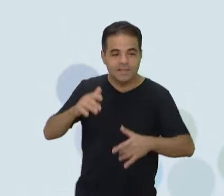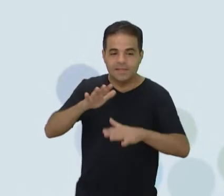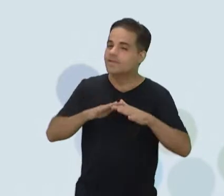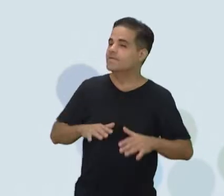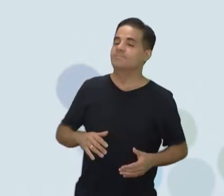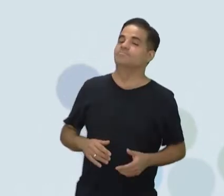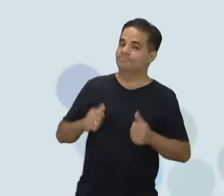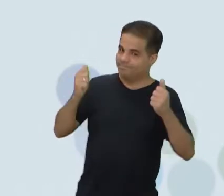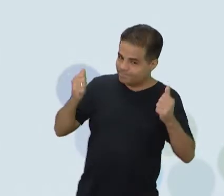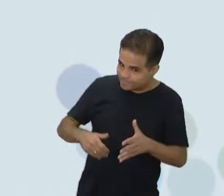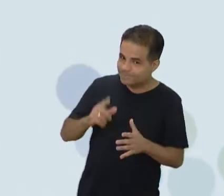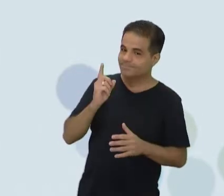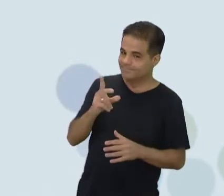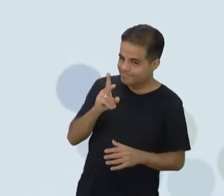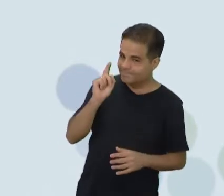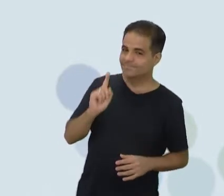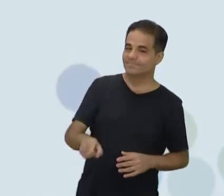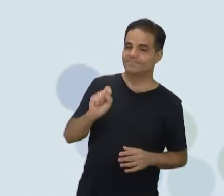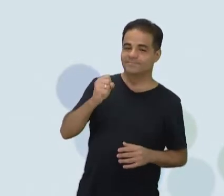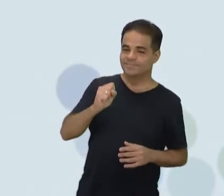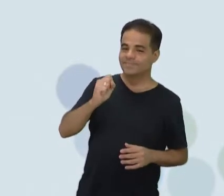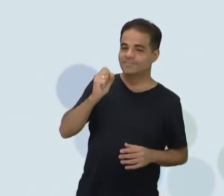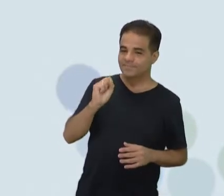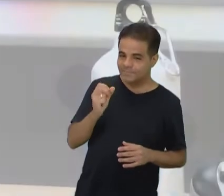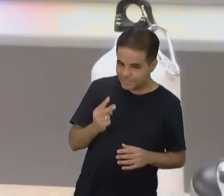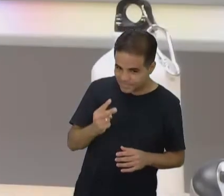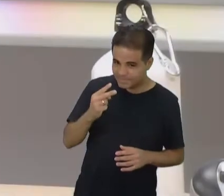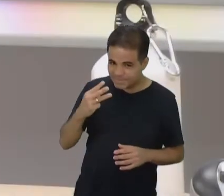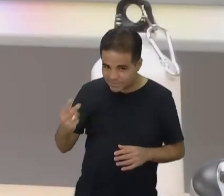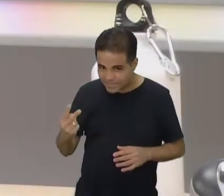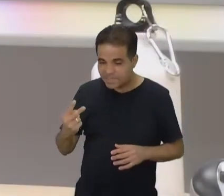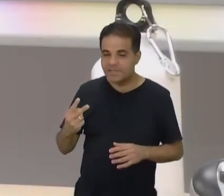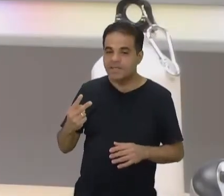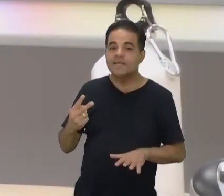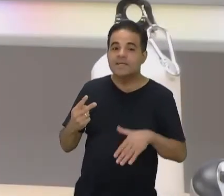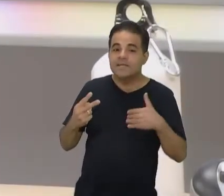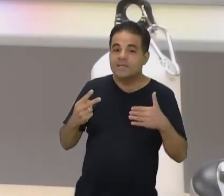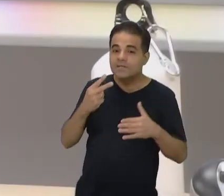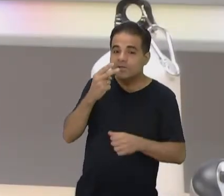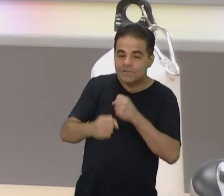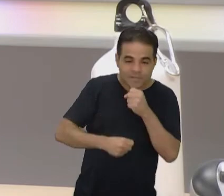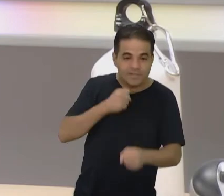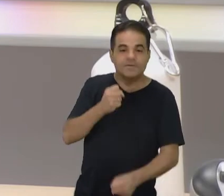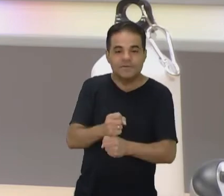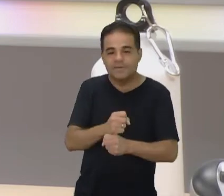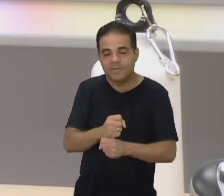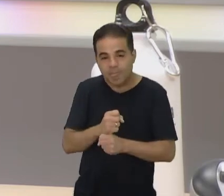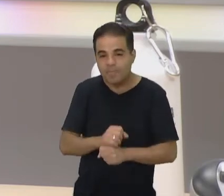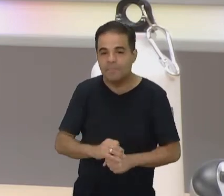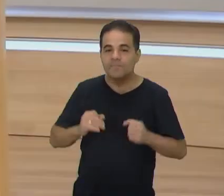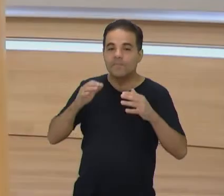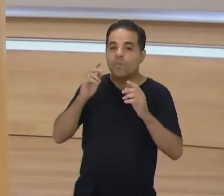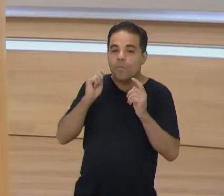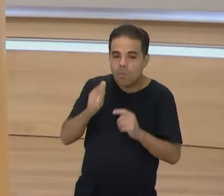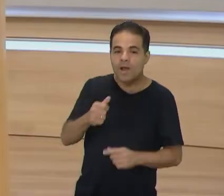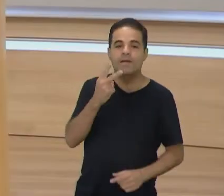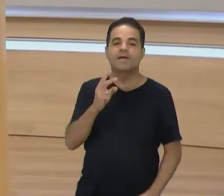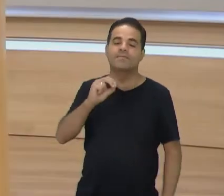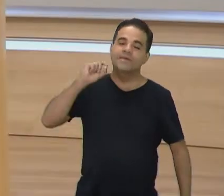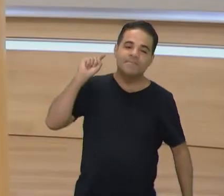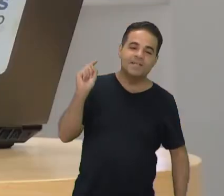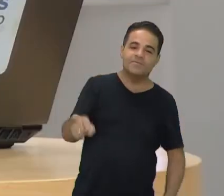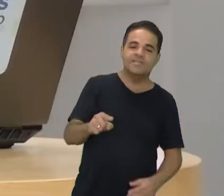12.832,80. 12 mil reais em 2 anos aí. Já tinha 7 mil e pouco, mais 12 mil. Quase 20 mil. Quase 20